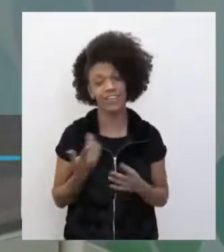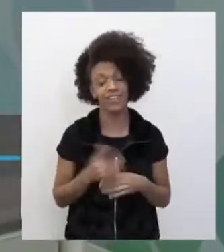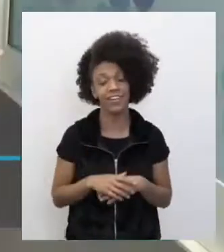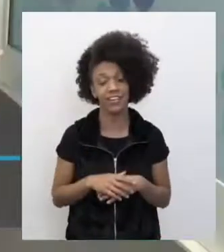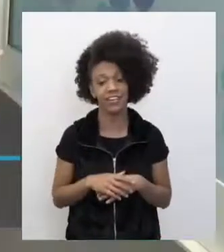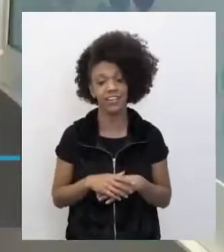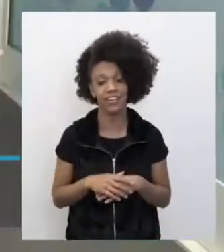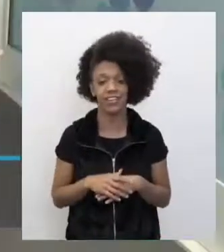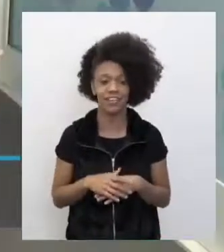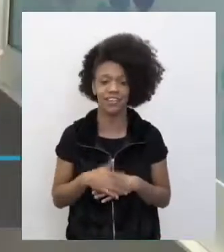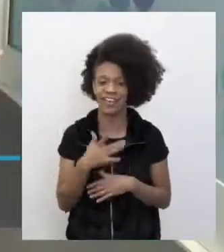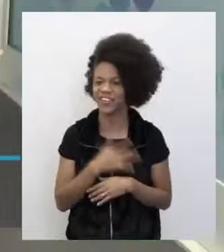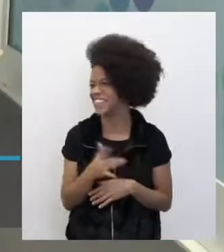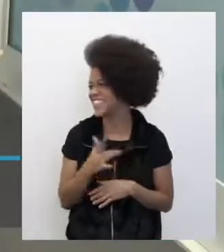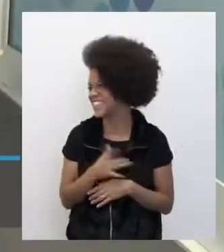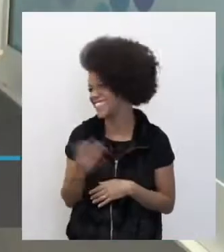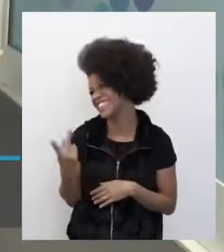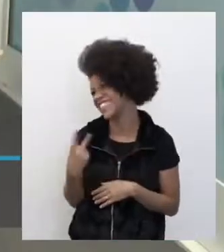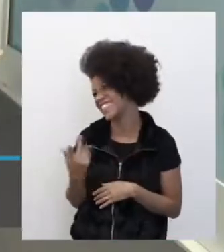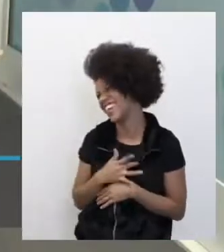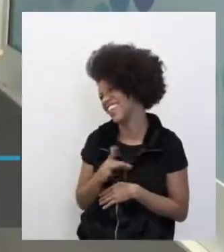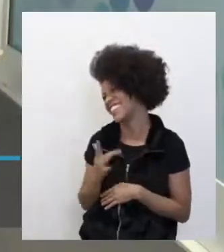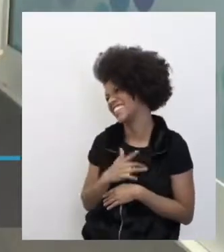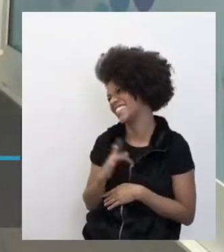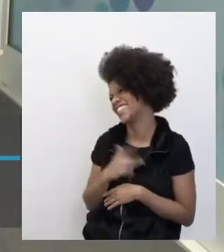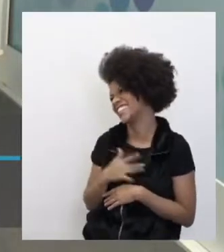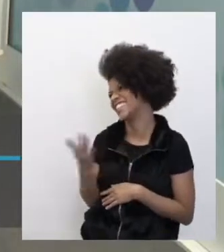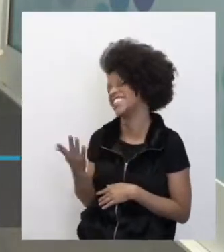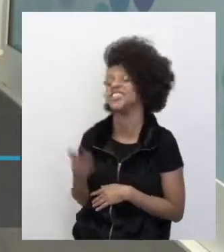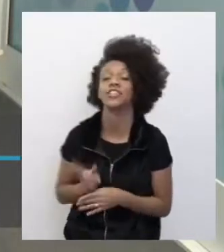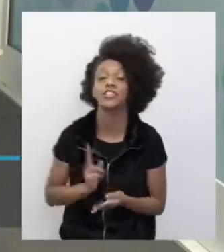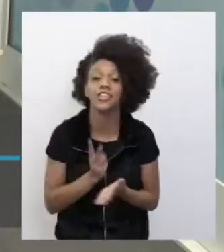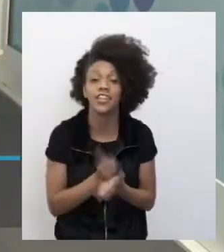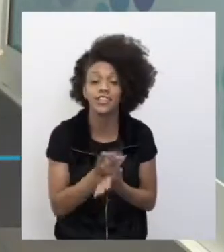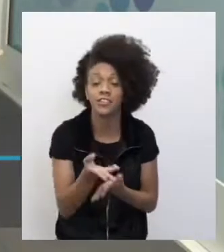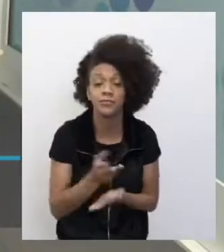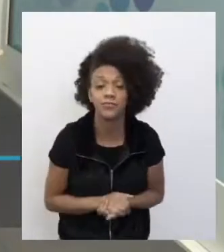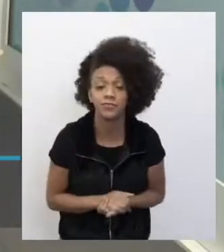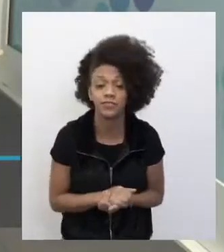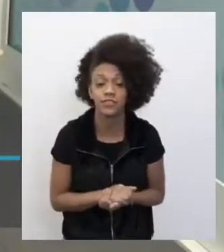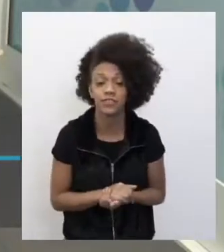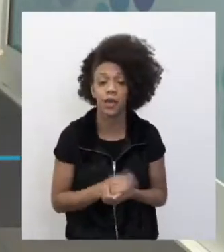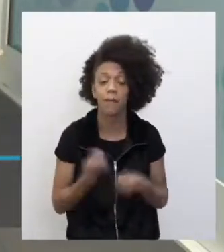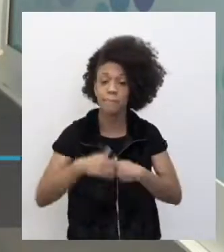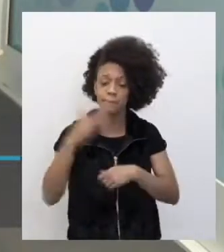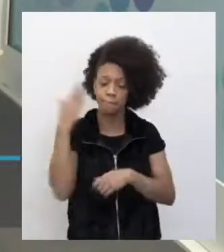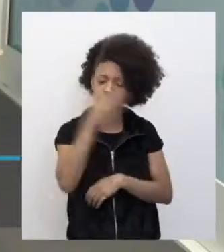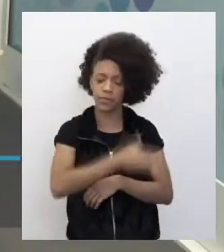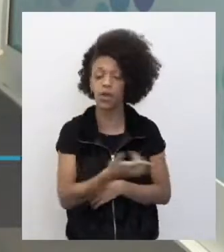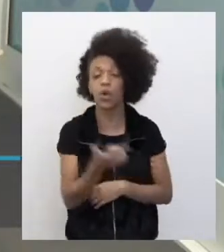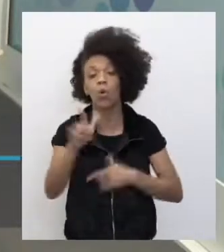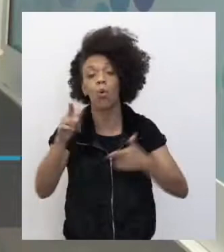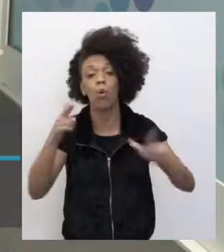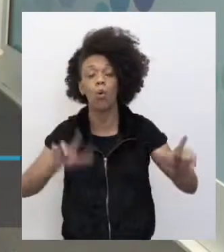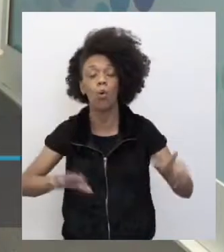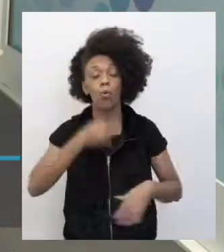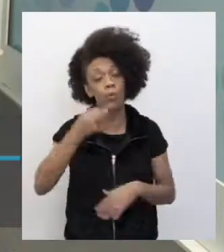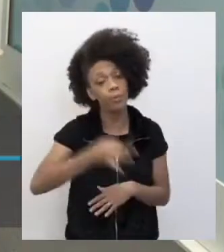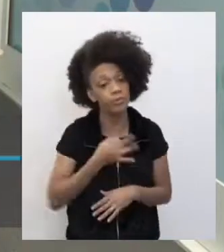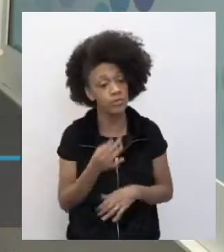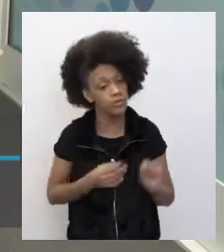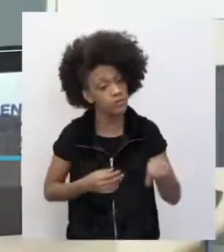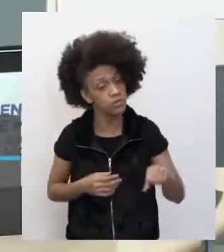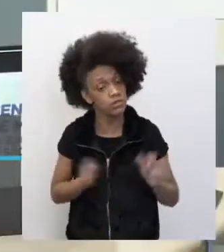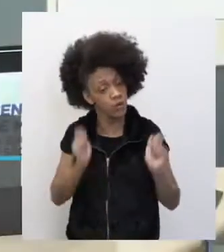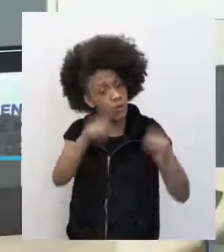Ai, tadinho da gente. Tadinho da gente. E era sempre assim, só que a gente tinha que provar por outros lados. Sim, eu sou capaz.